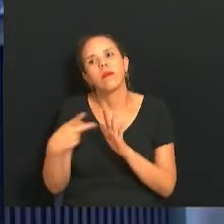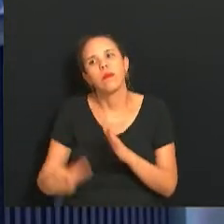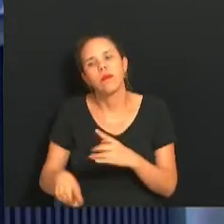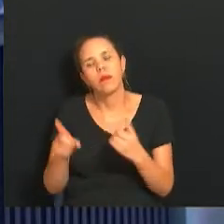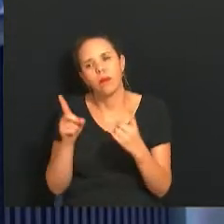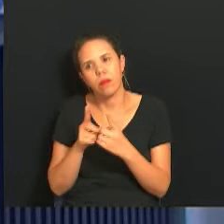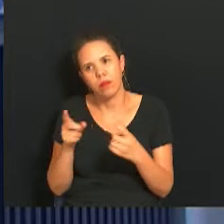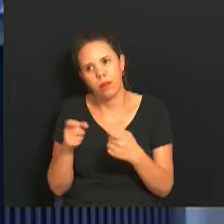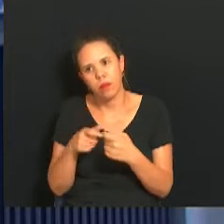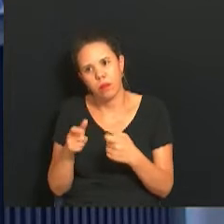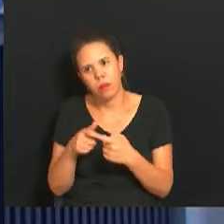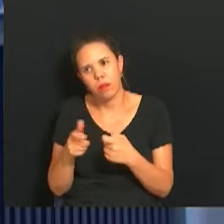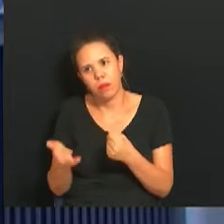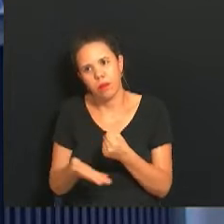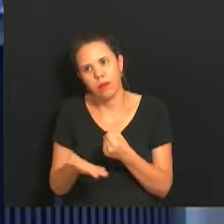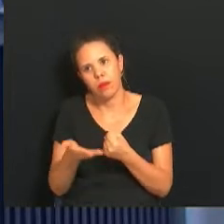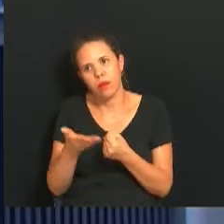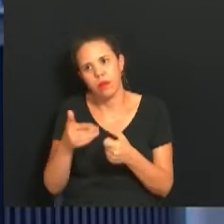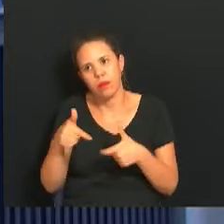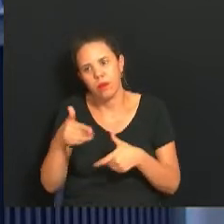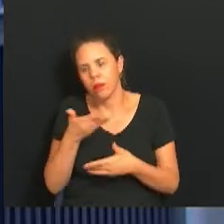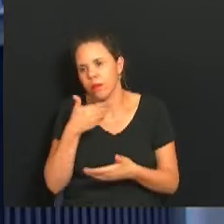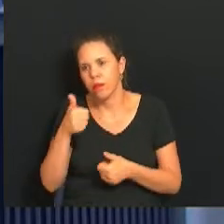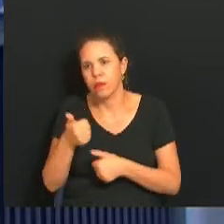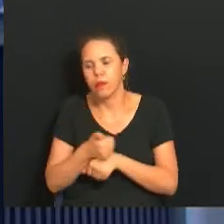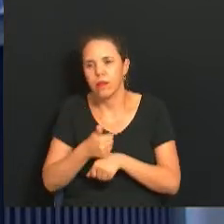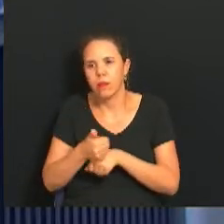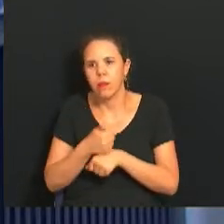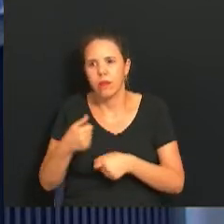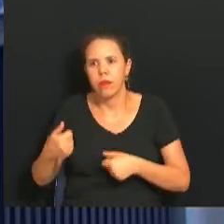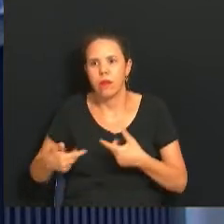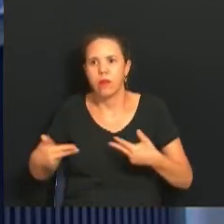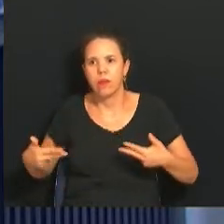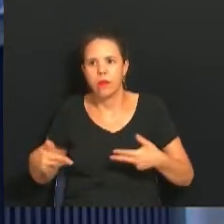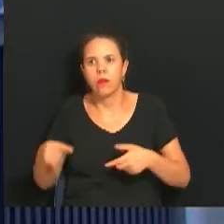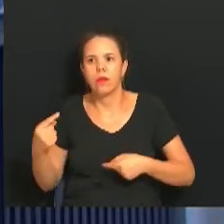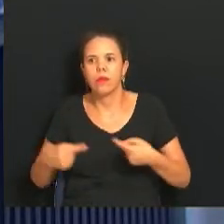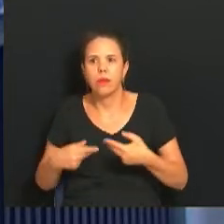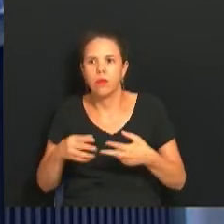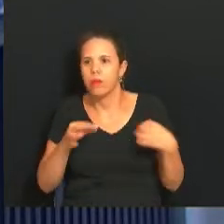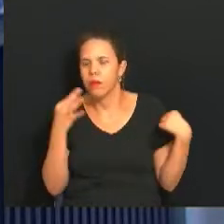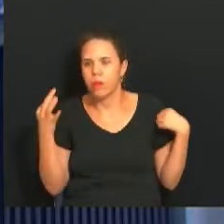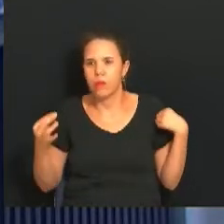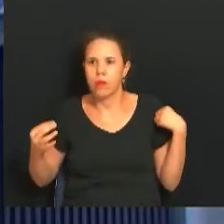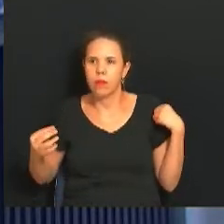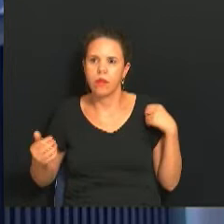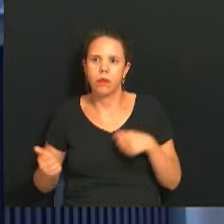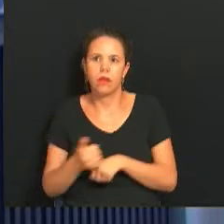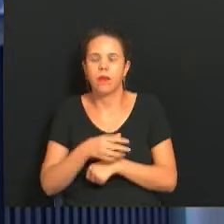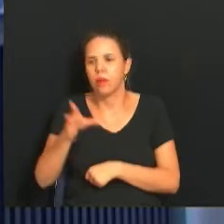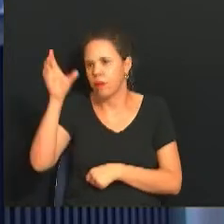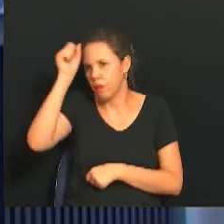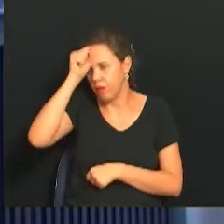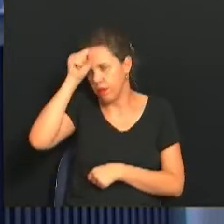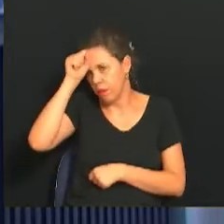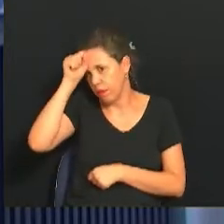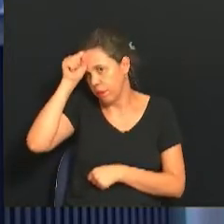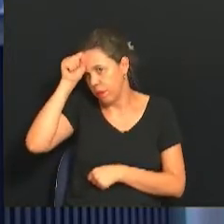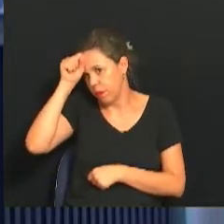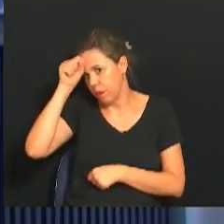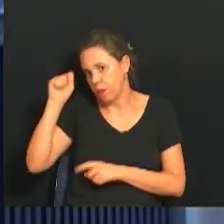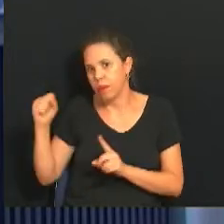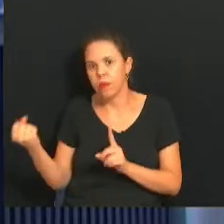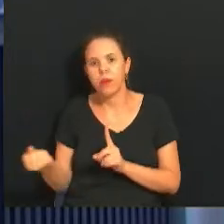residência, ele busca o aprimoramento, a discussão de casos e a excelência do aprendizado, do ensino e da assistência.